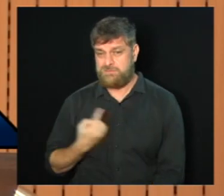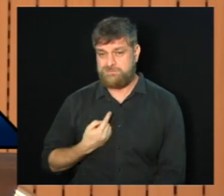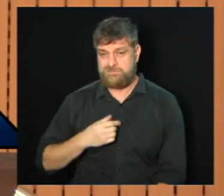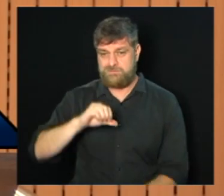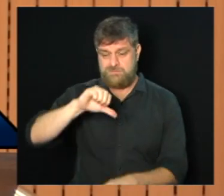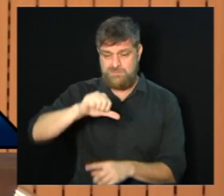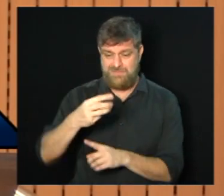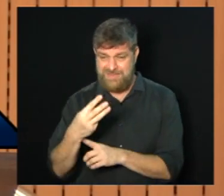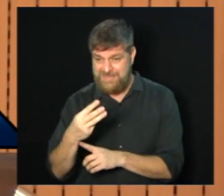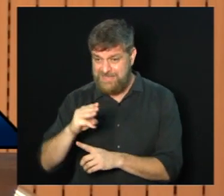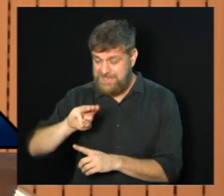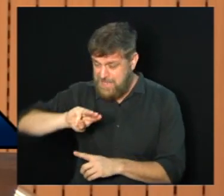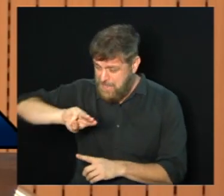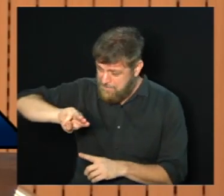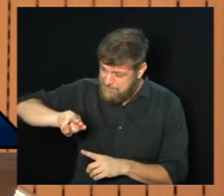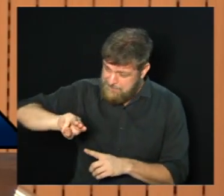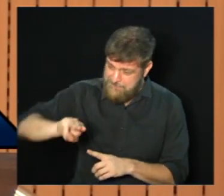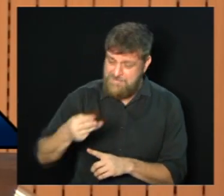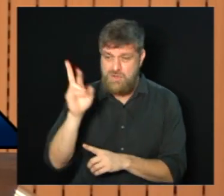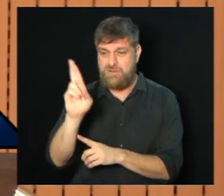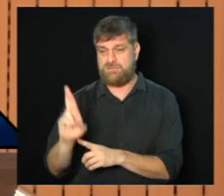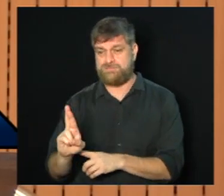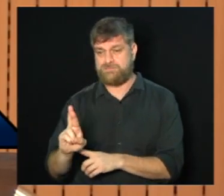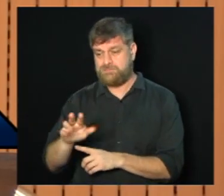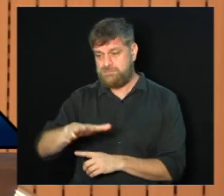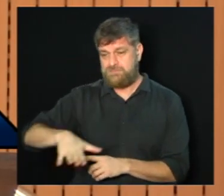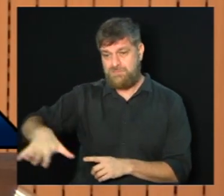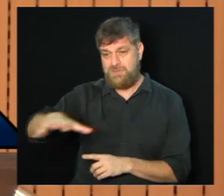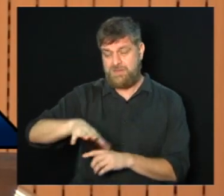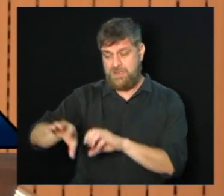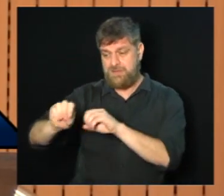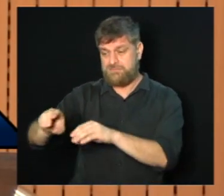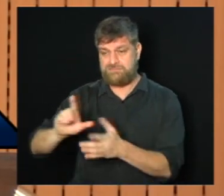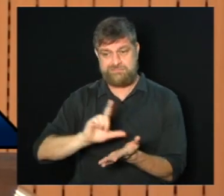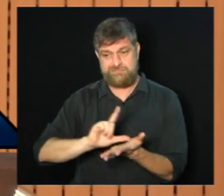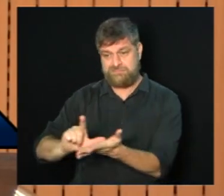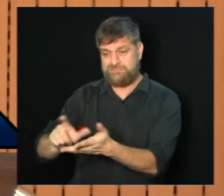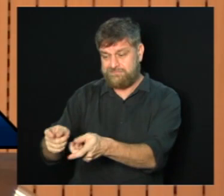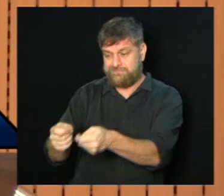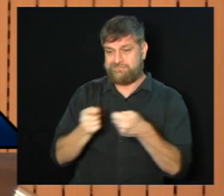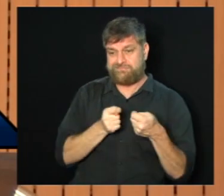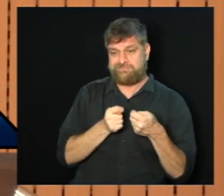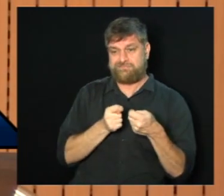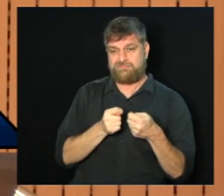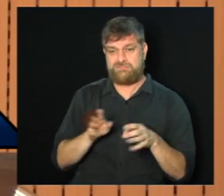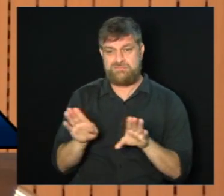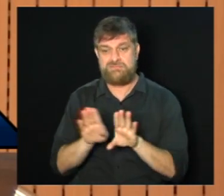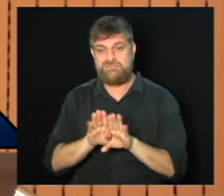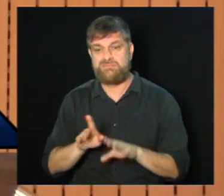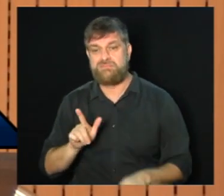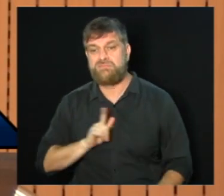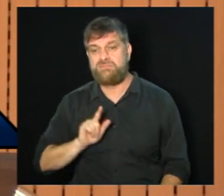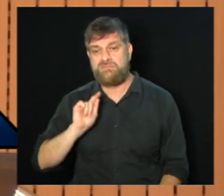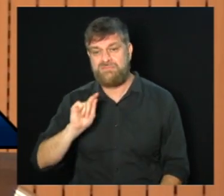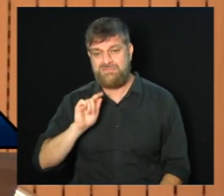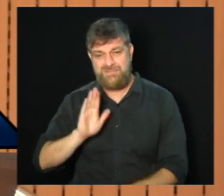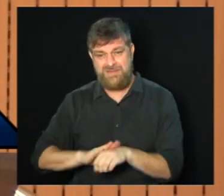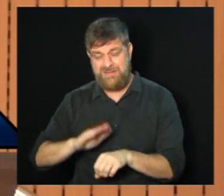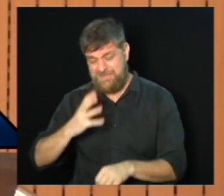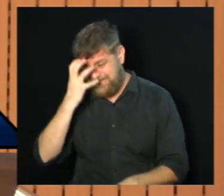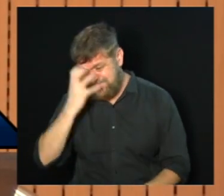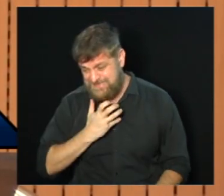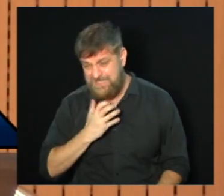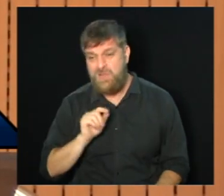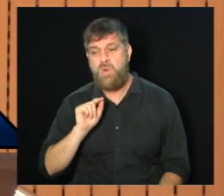93 milhões de reais que vão deixar de ser investidos por ano na educação pública. E aí entra o mais